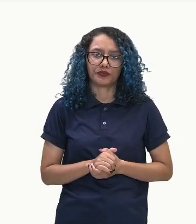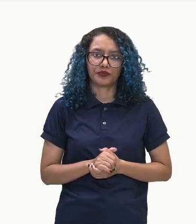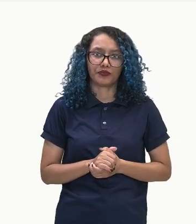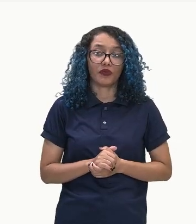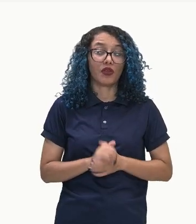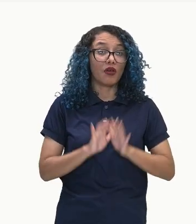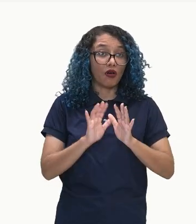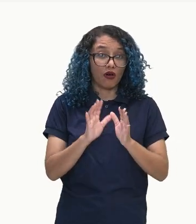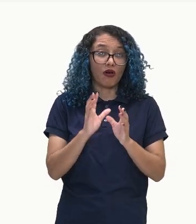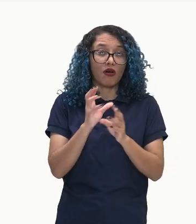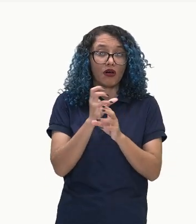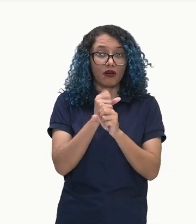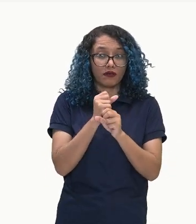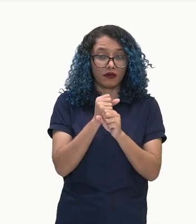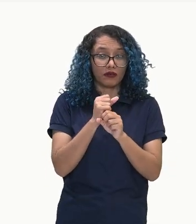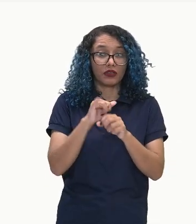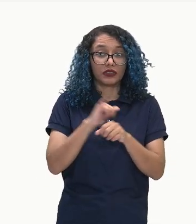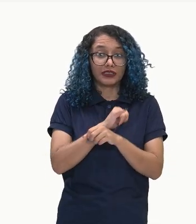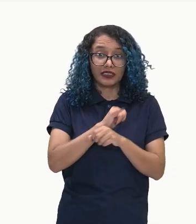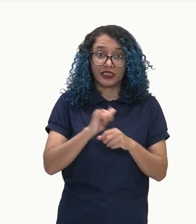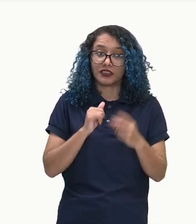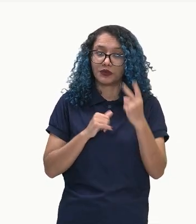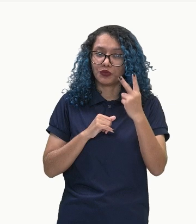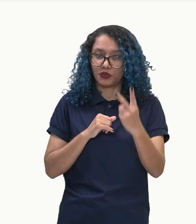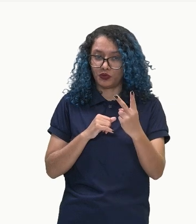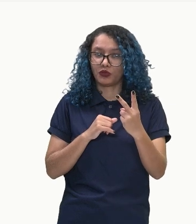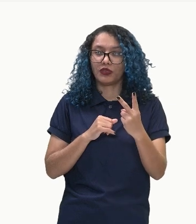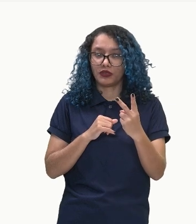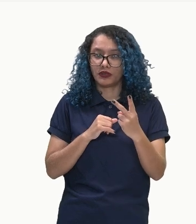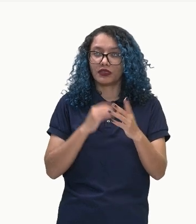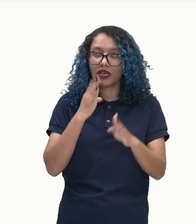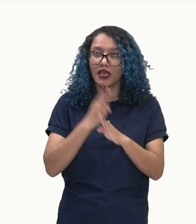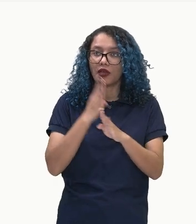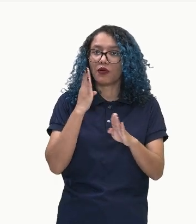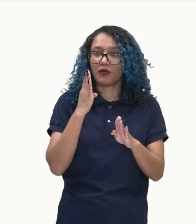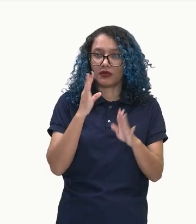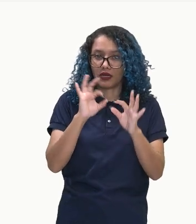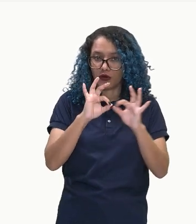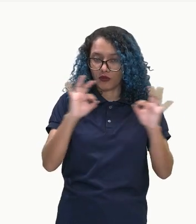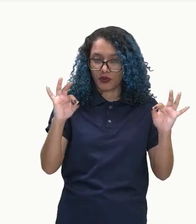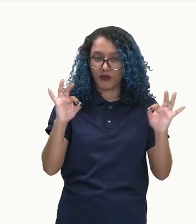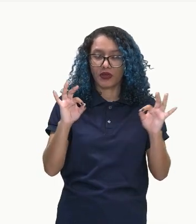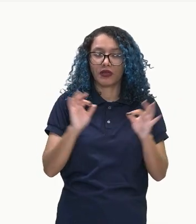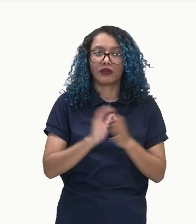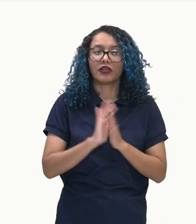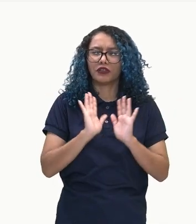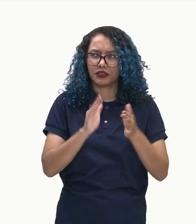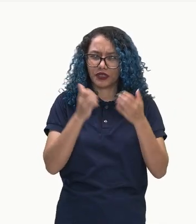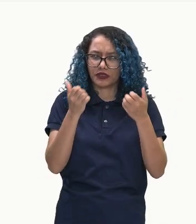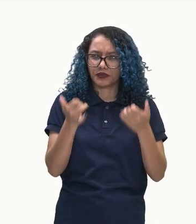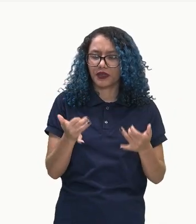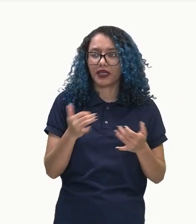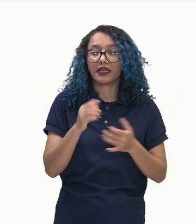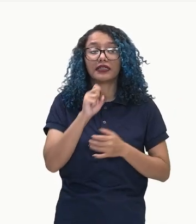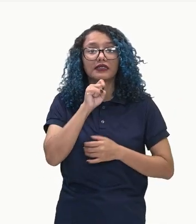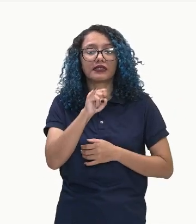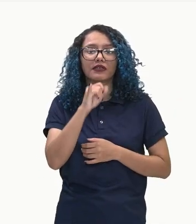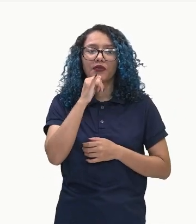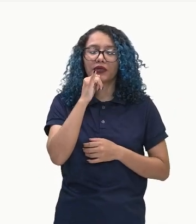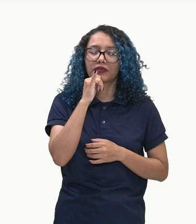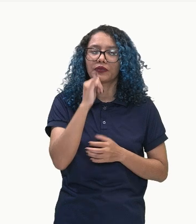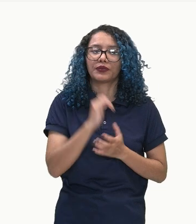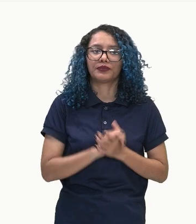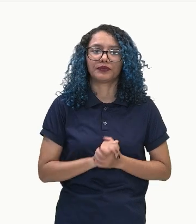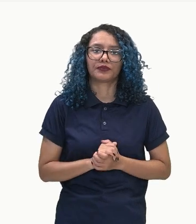maneiras de você calcular o comprimento da circunferência, há de você lembrar aí o que o professor falou para você. Ó. Se nós